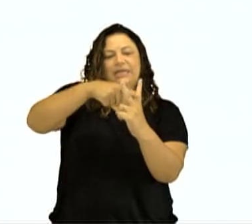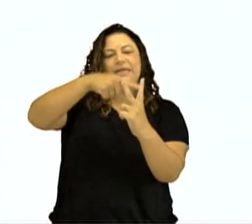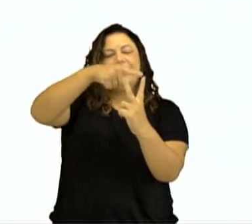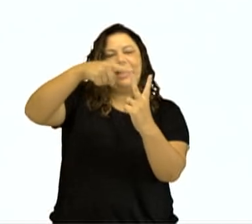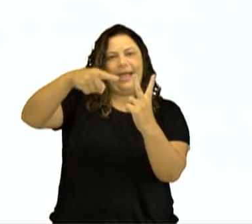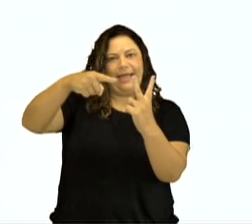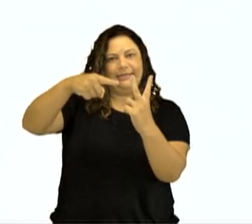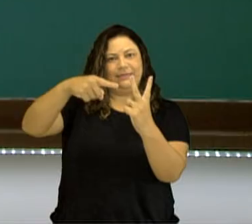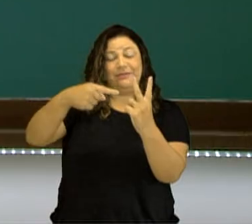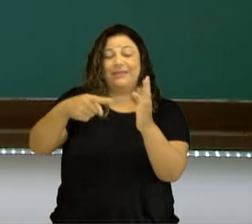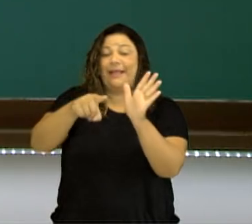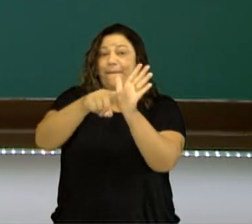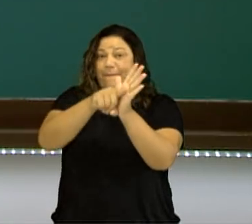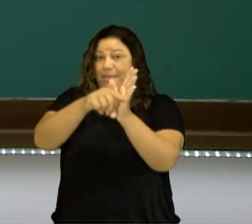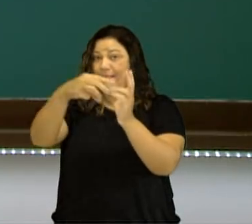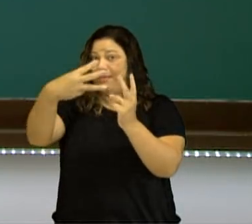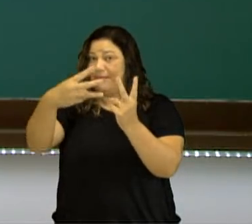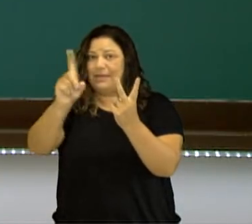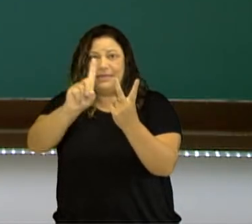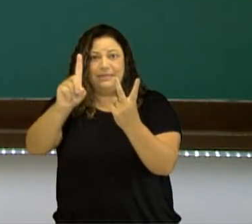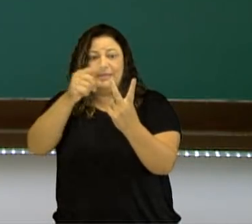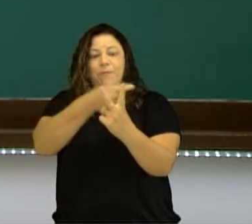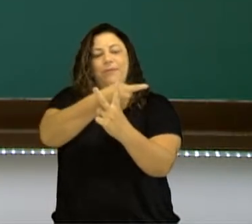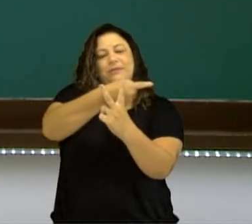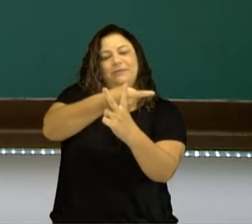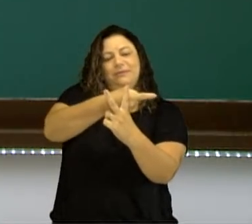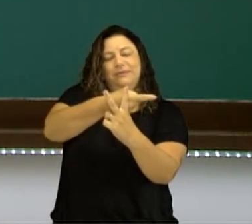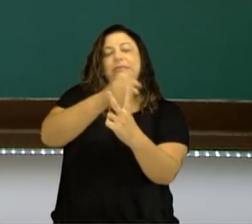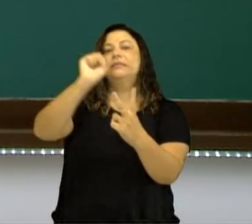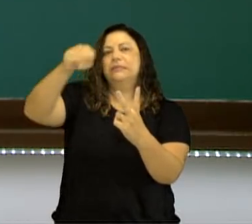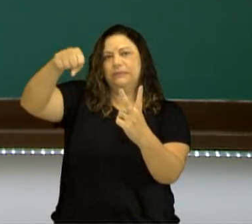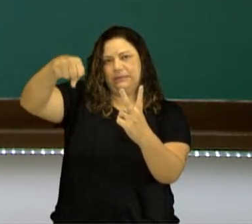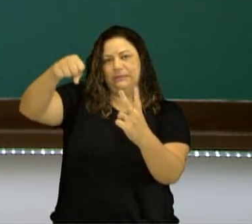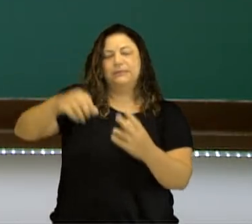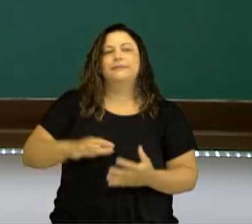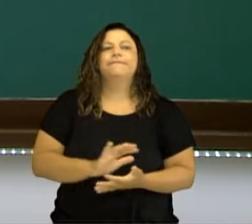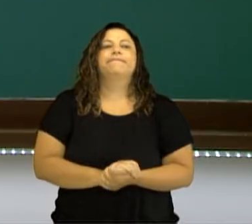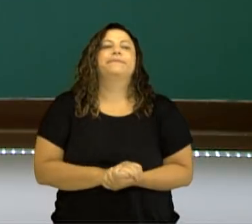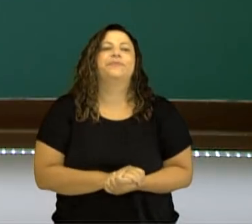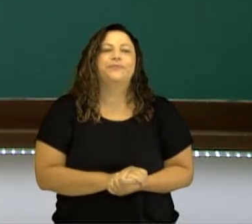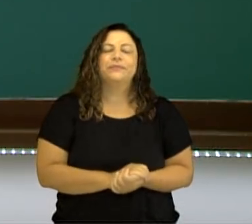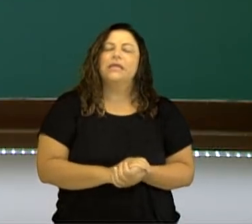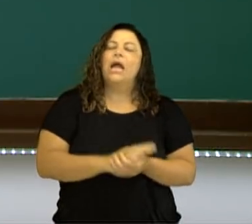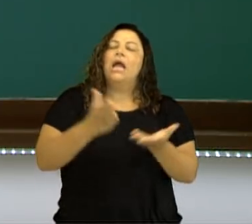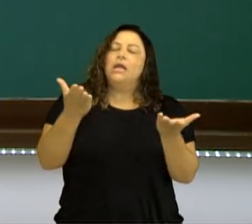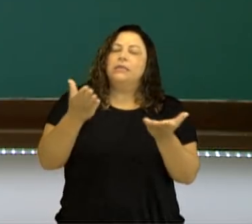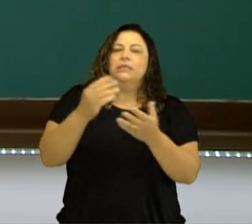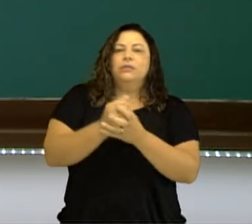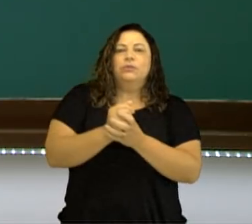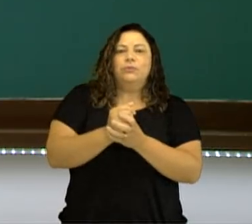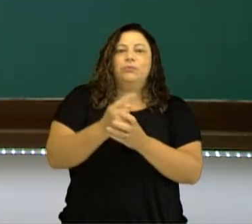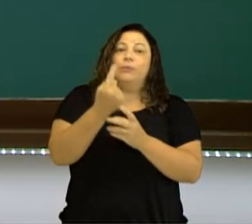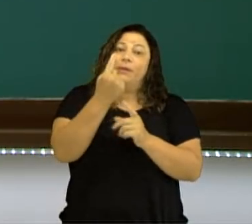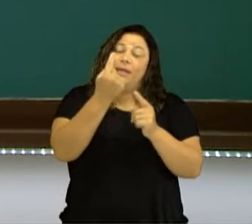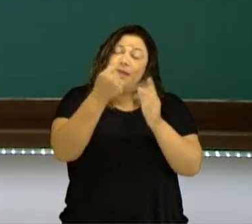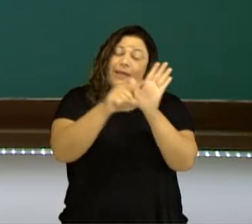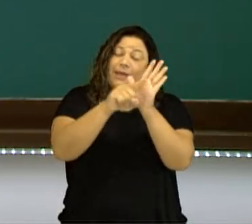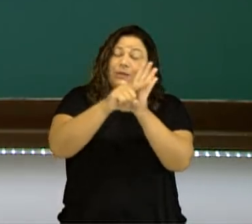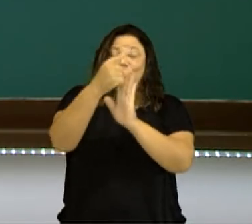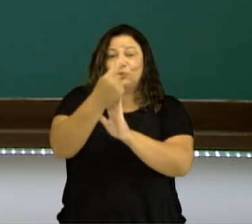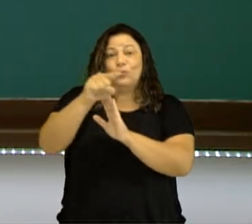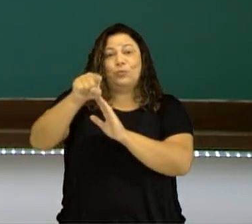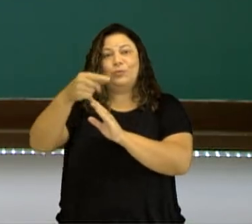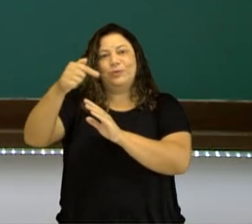quadrada de menos 3, tá? Dentro do conjunto dos números reais. Aproximadamente menos 1,73 e ele faz parte